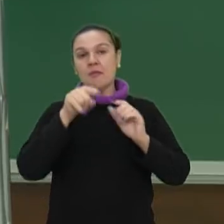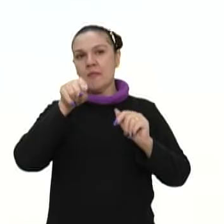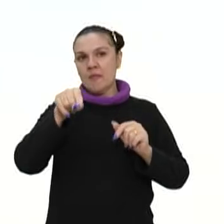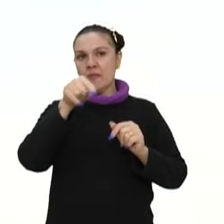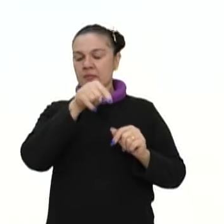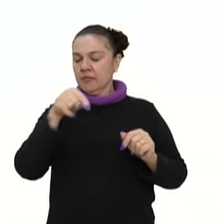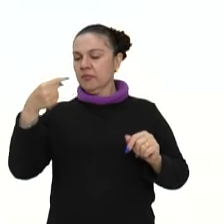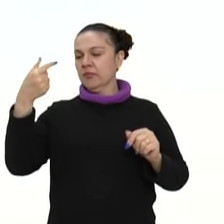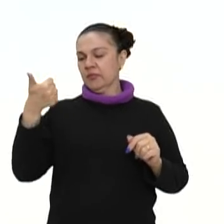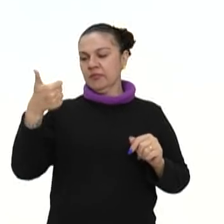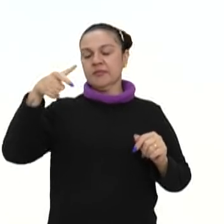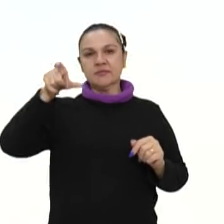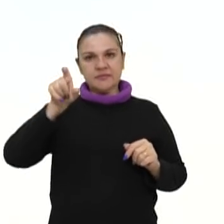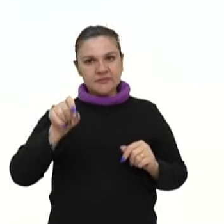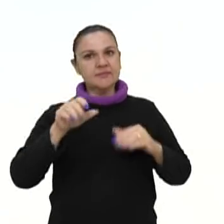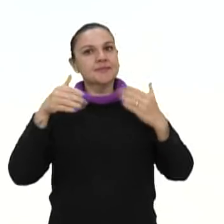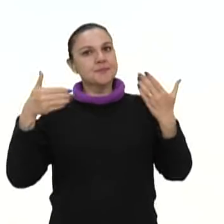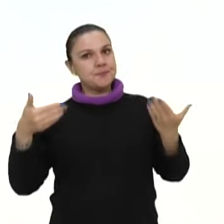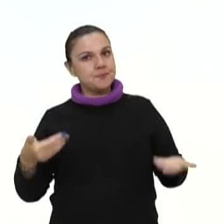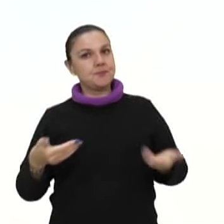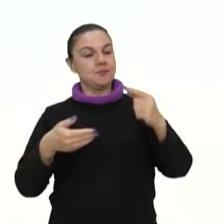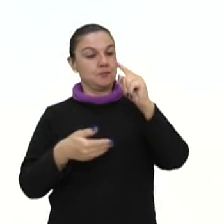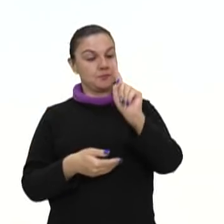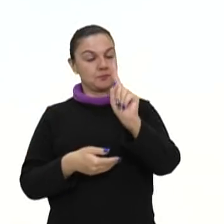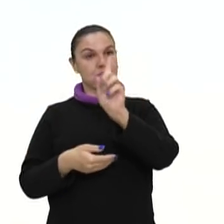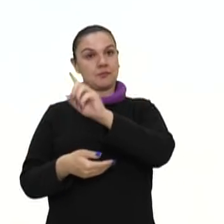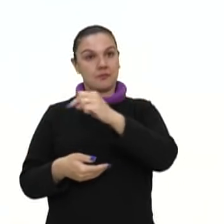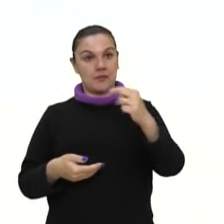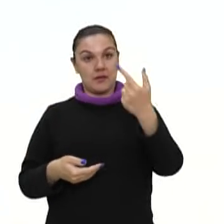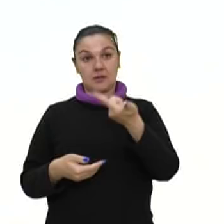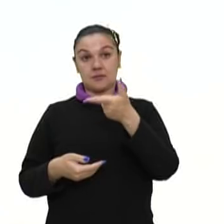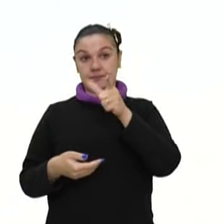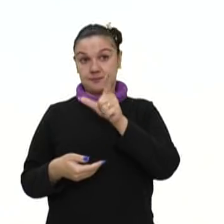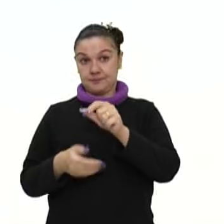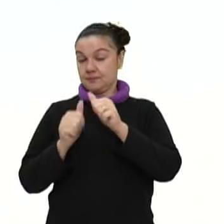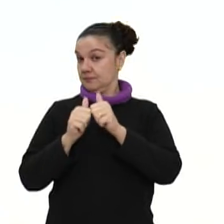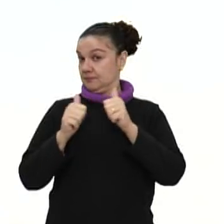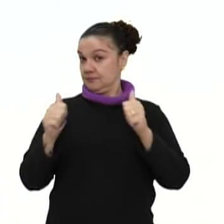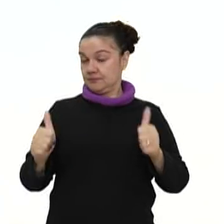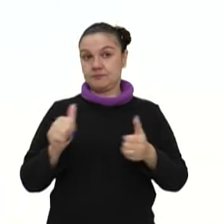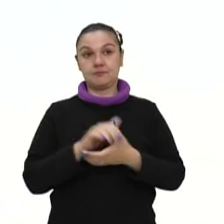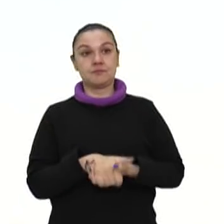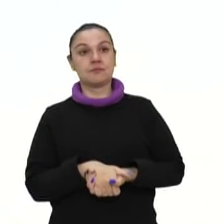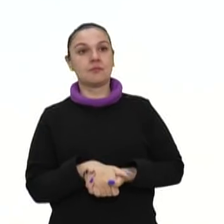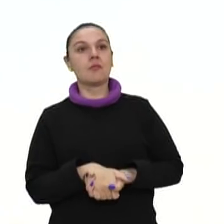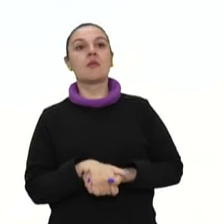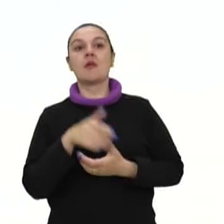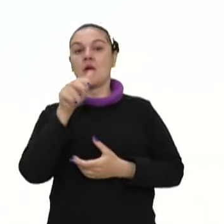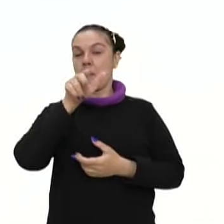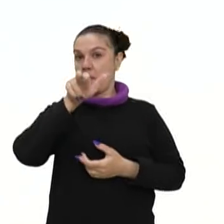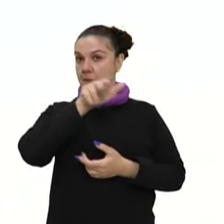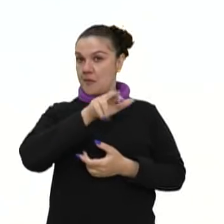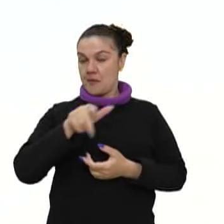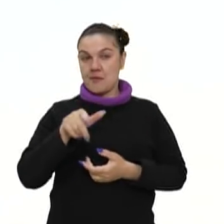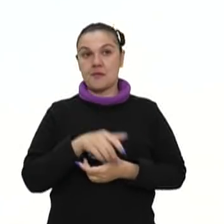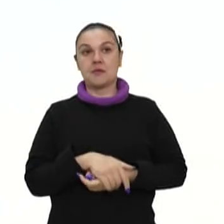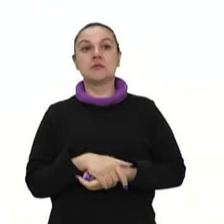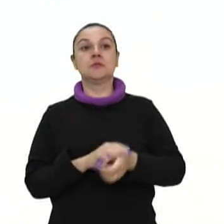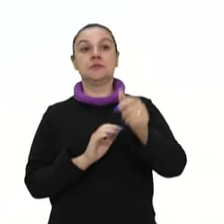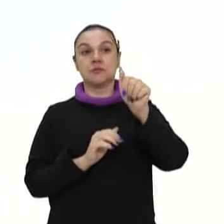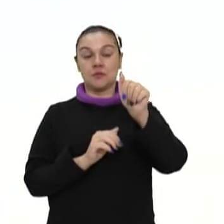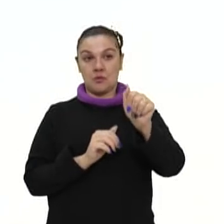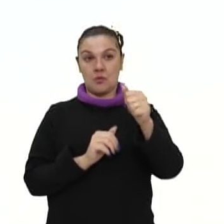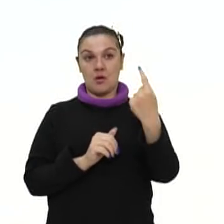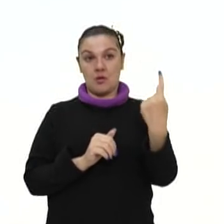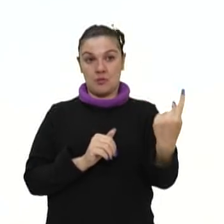trocado. Se o b é 10, então ficou o menos 10. Fácil, né? E o produto? O produto, se o a vale 1, como